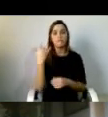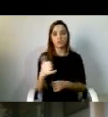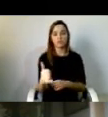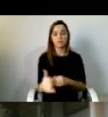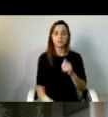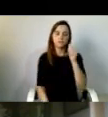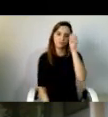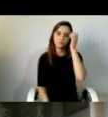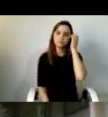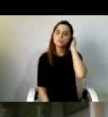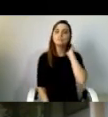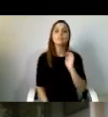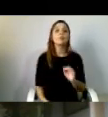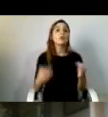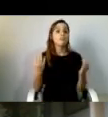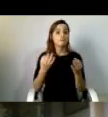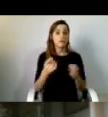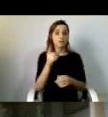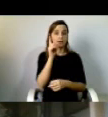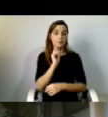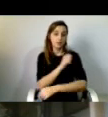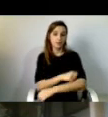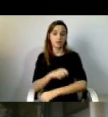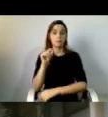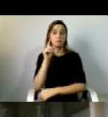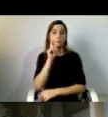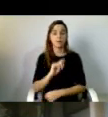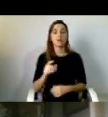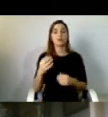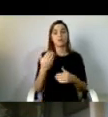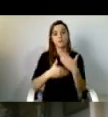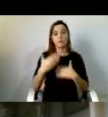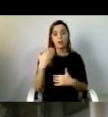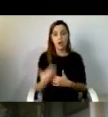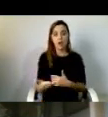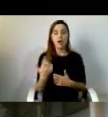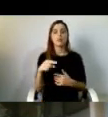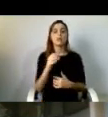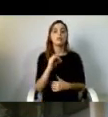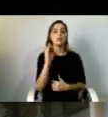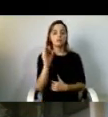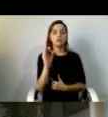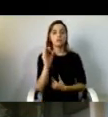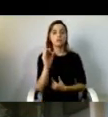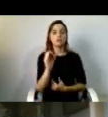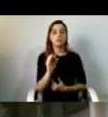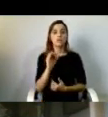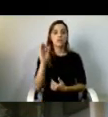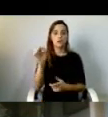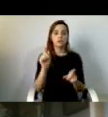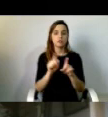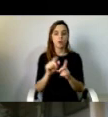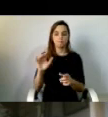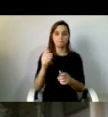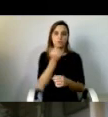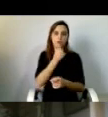em que, de facto, as raparigas e as mulheres com deficiência apresentam uma taxa de